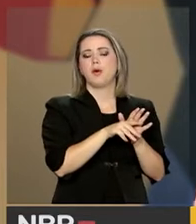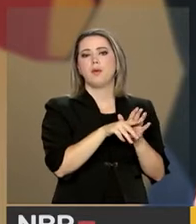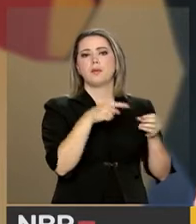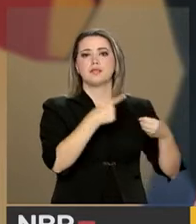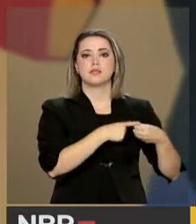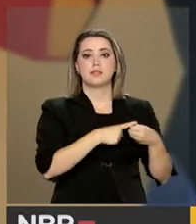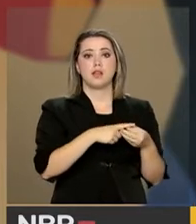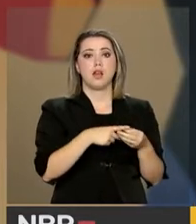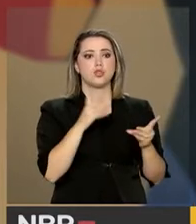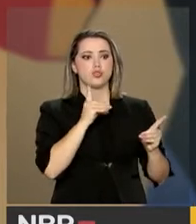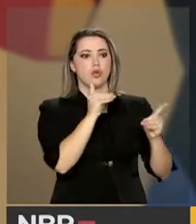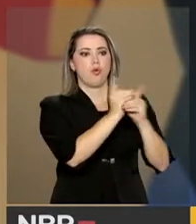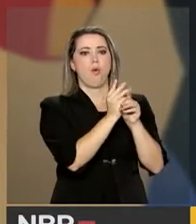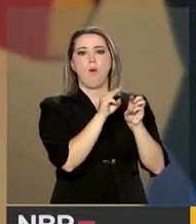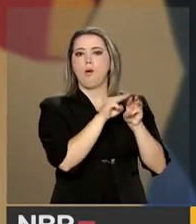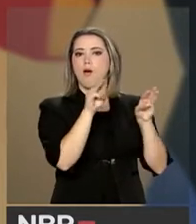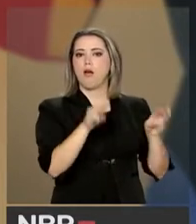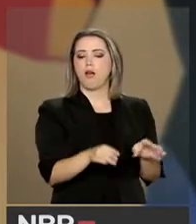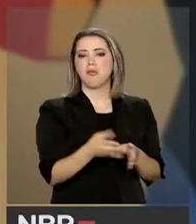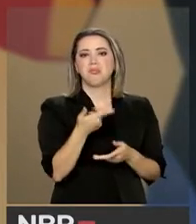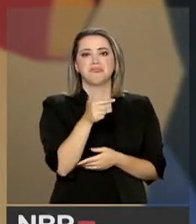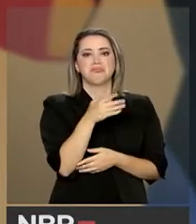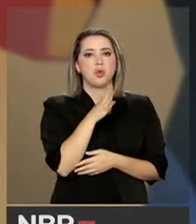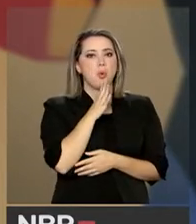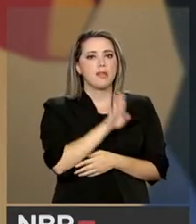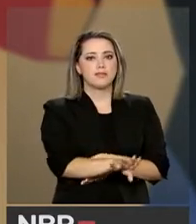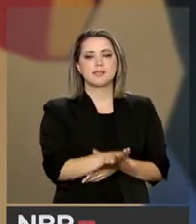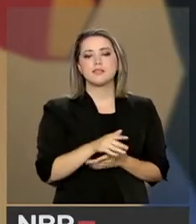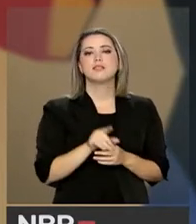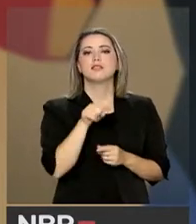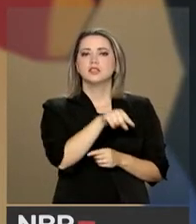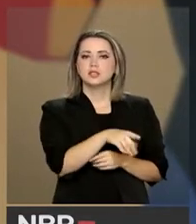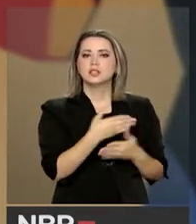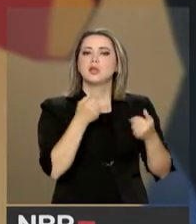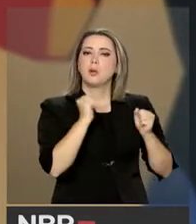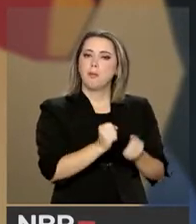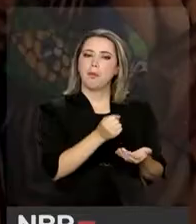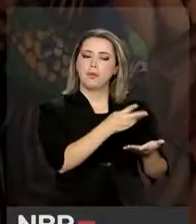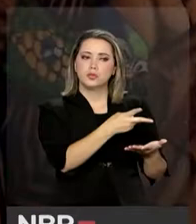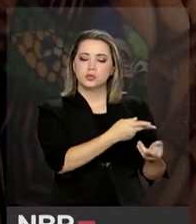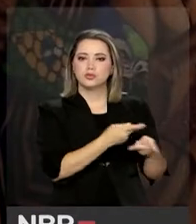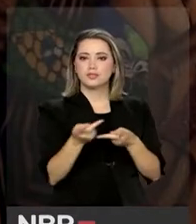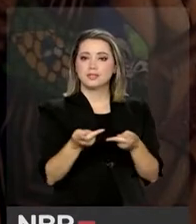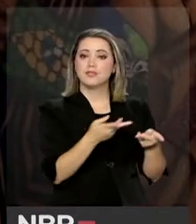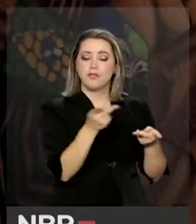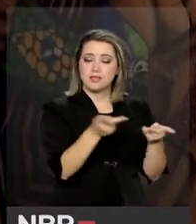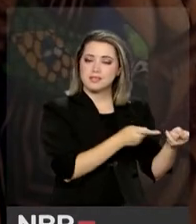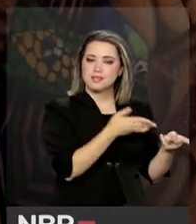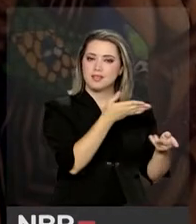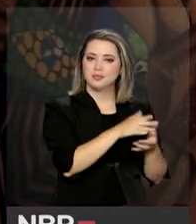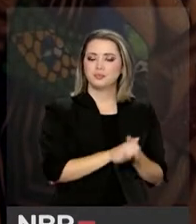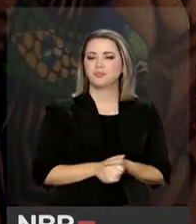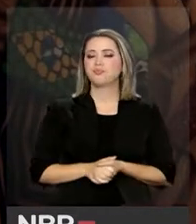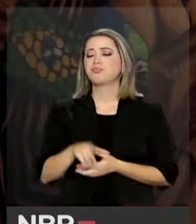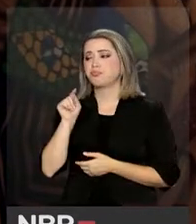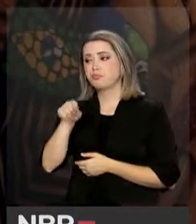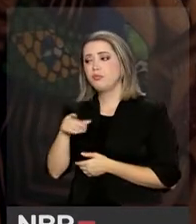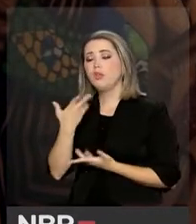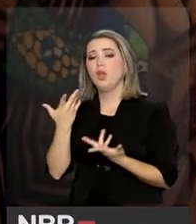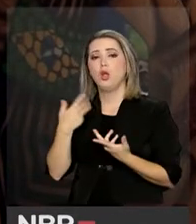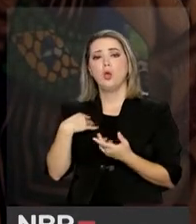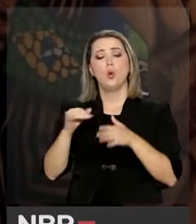um museu que tem acervos que você não imaginava e que estão ali à sua disposição. E, Patrícia, o Estatuto dos